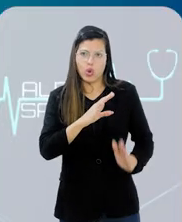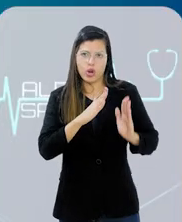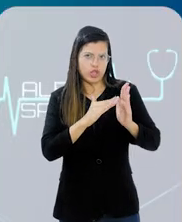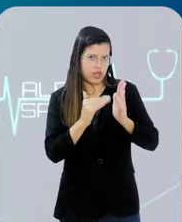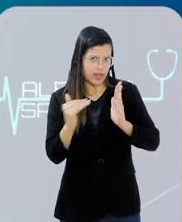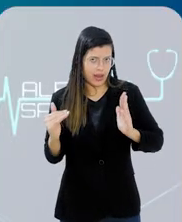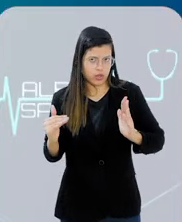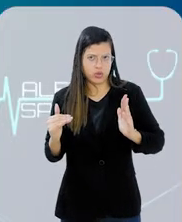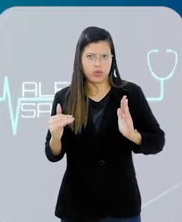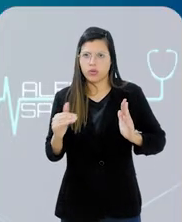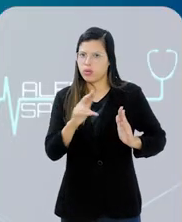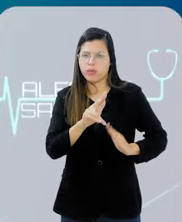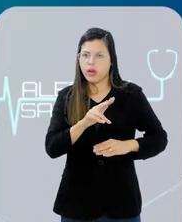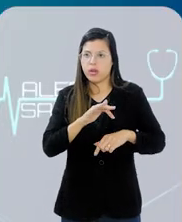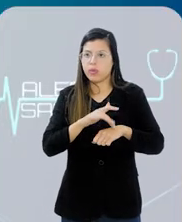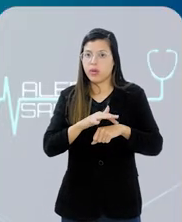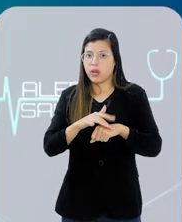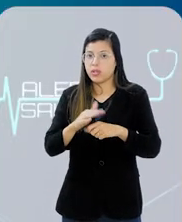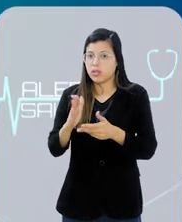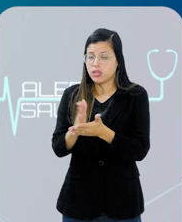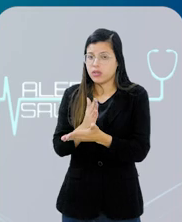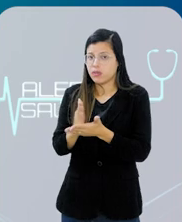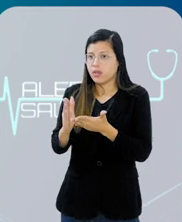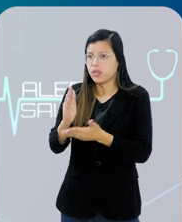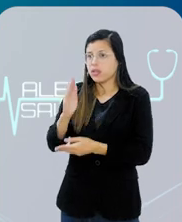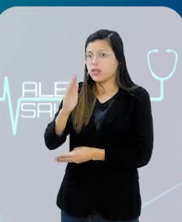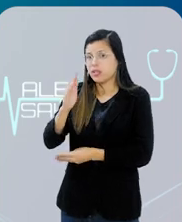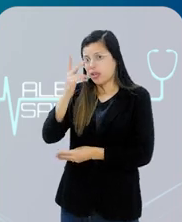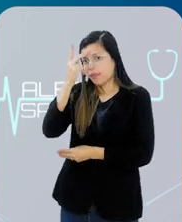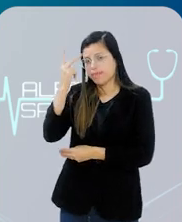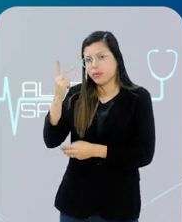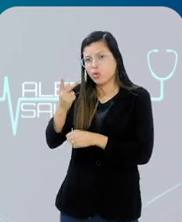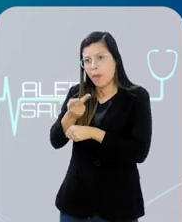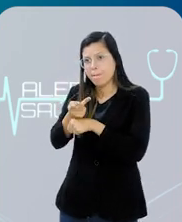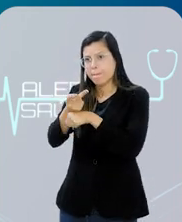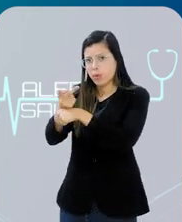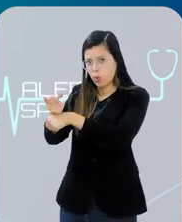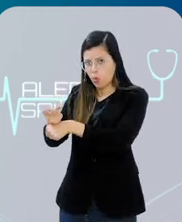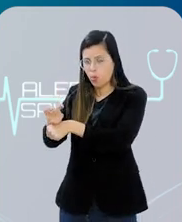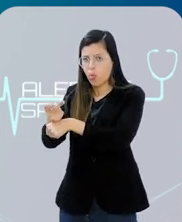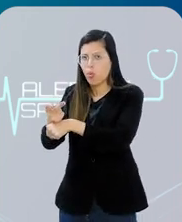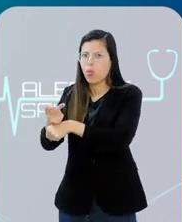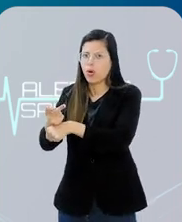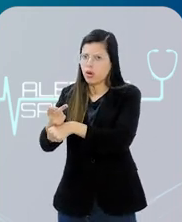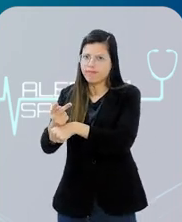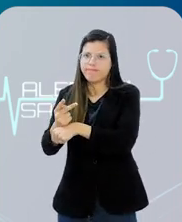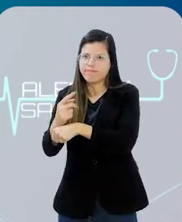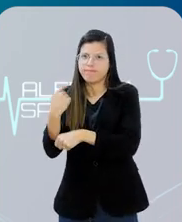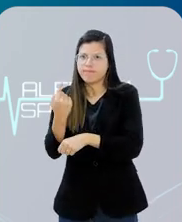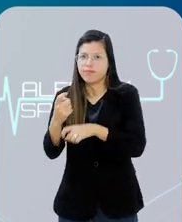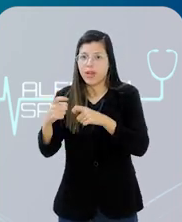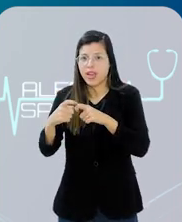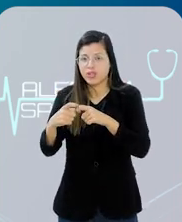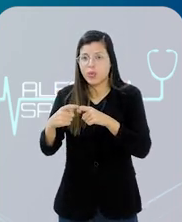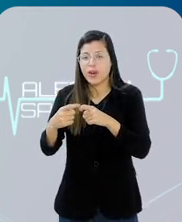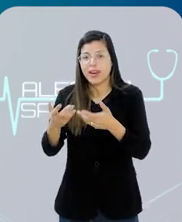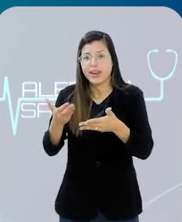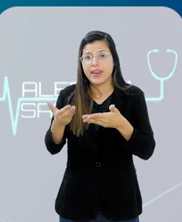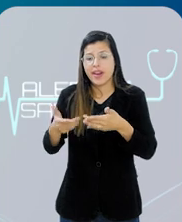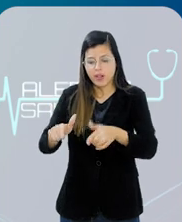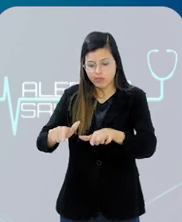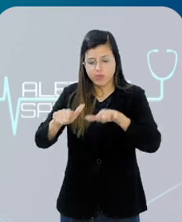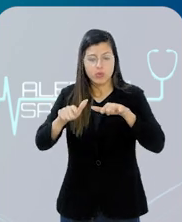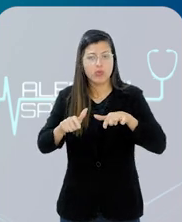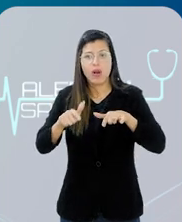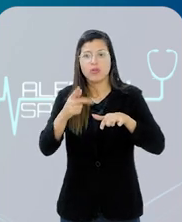dela. E algumas vezes a paciente vem para mim, como mastro, ou para o Dr. Walter, como ginecologista, querendo um laudo falando que ela tem